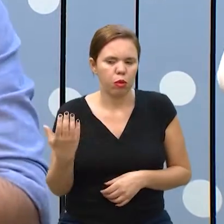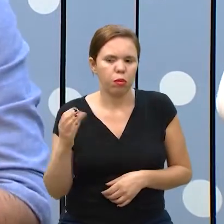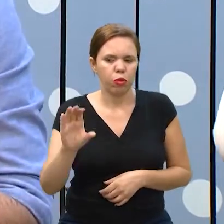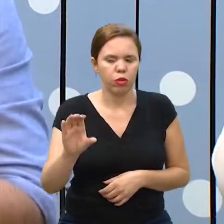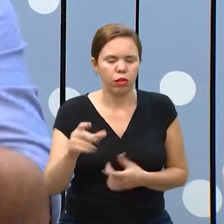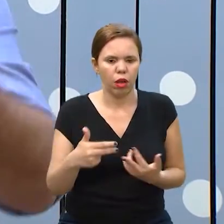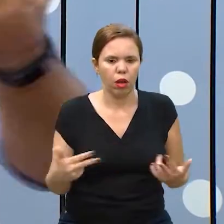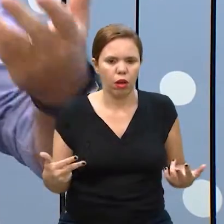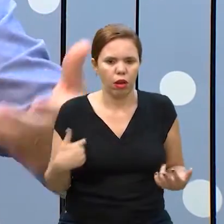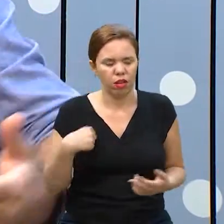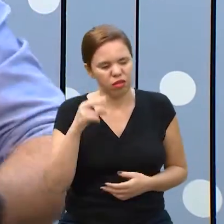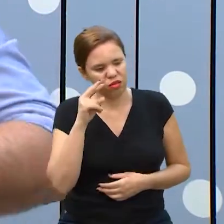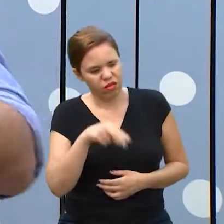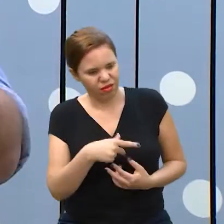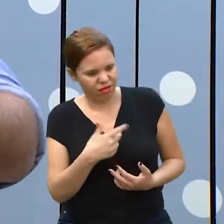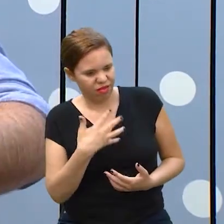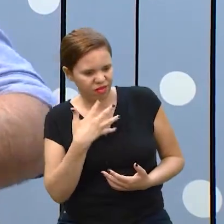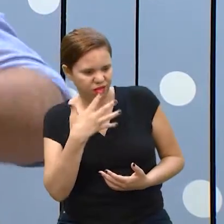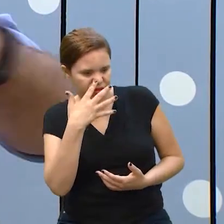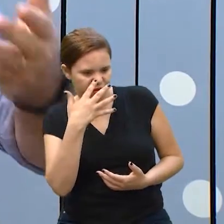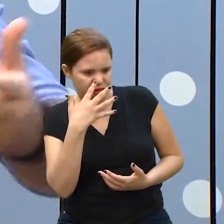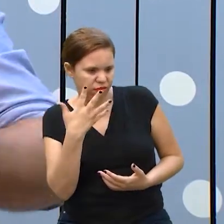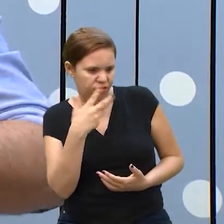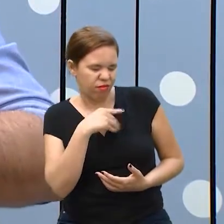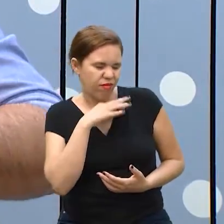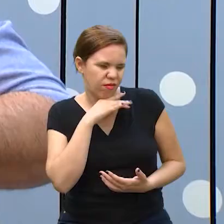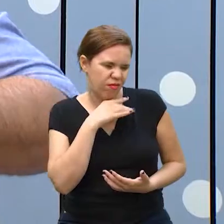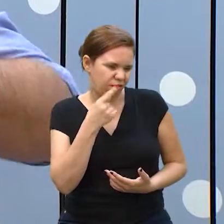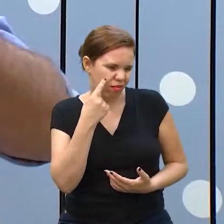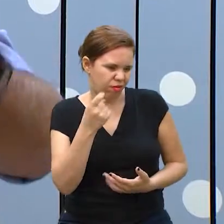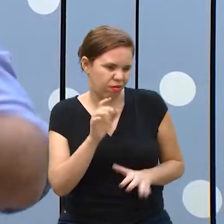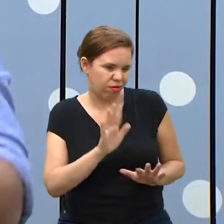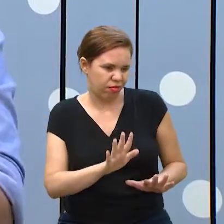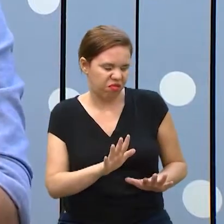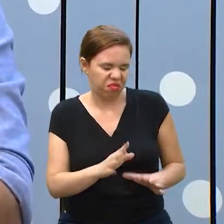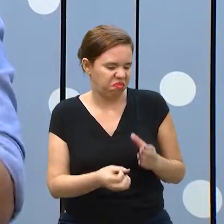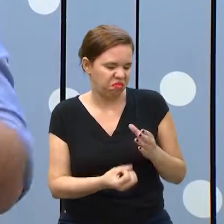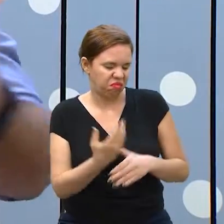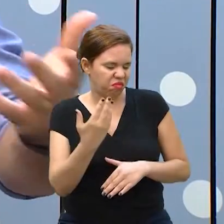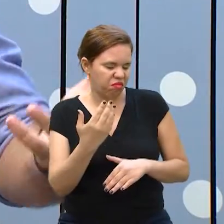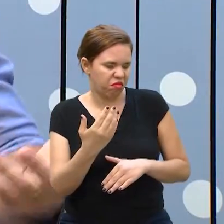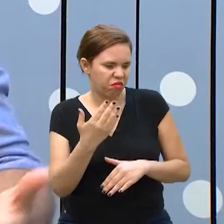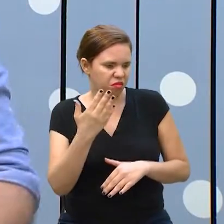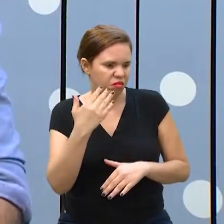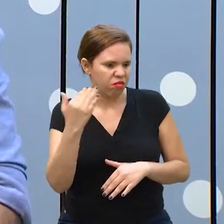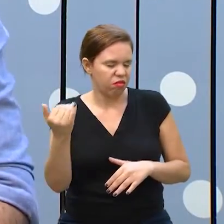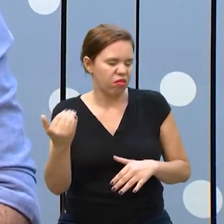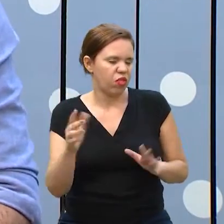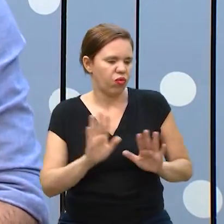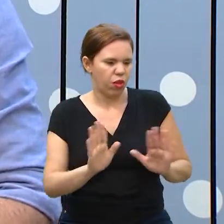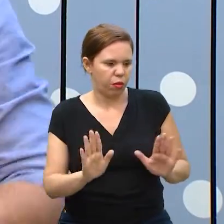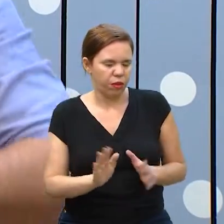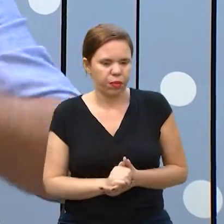posso postar algo e simplesmente ser visto como algo bonito, algo belo, algo ruim, ou interessante, e não gerar a influência que